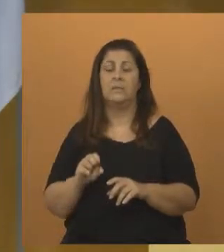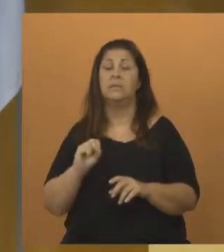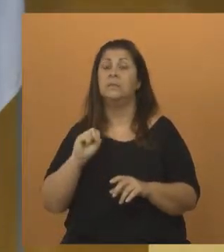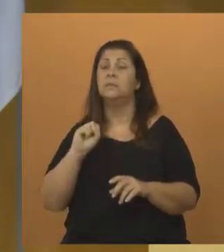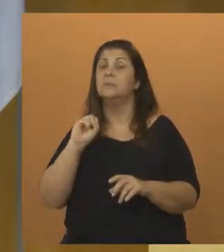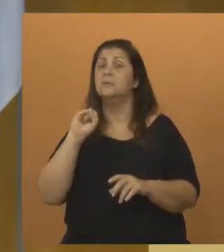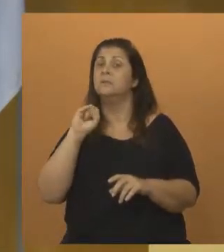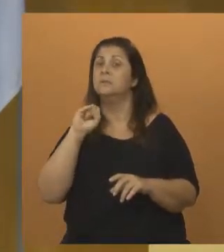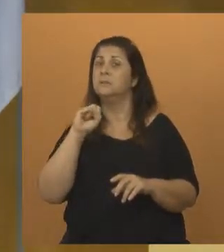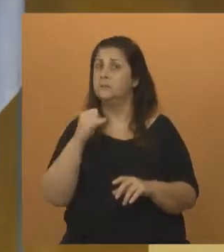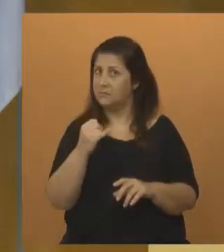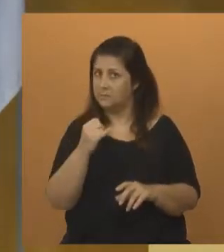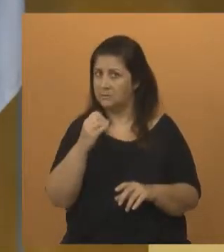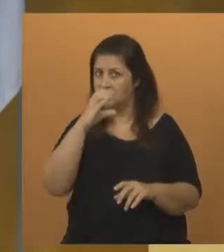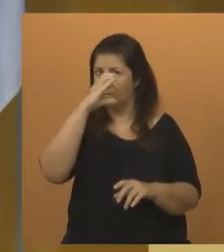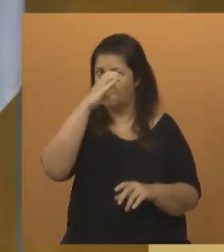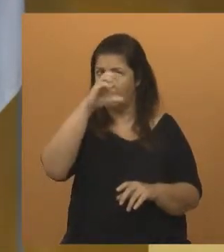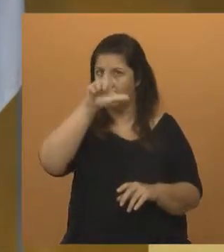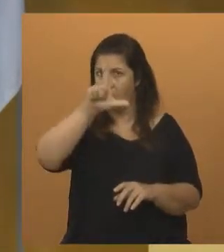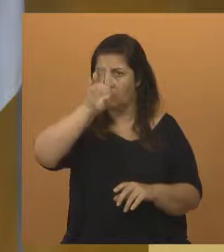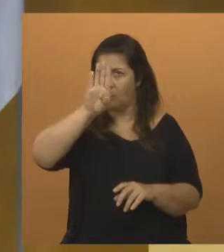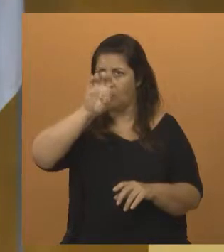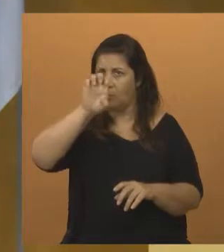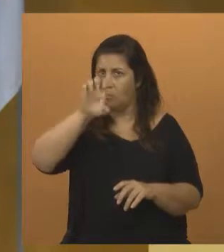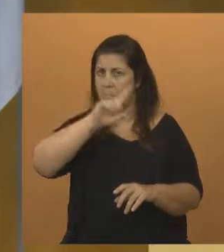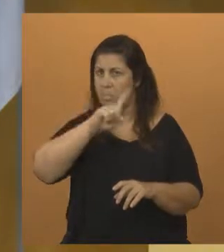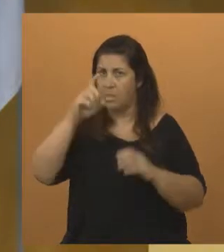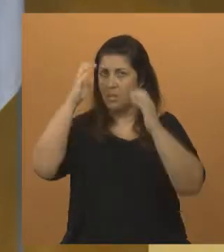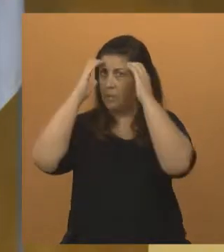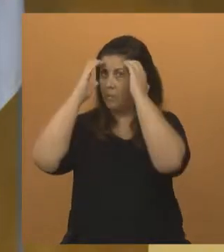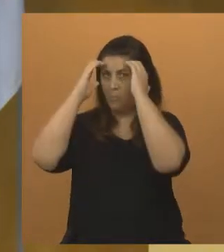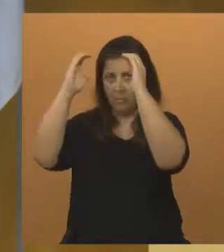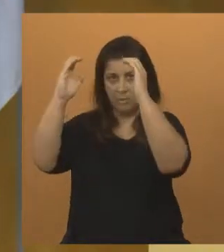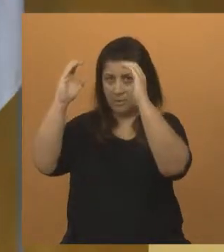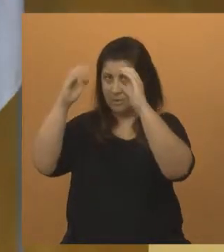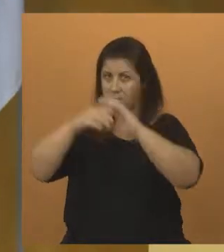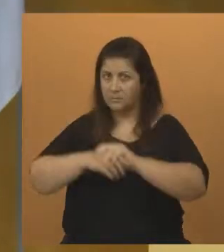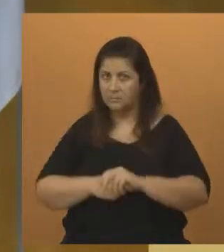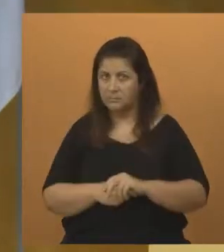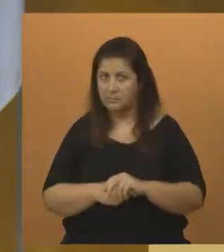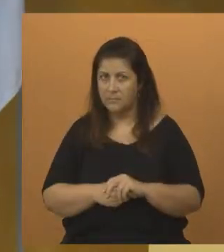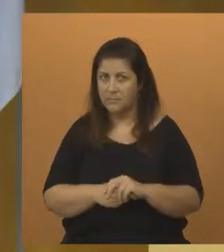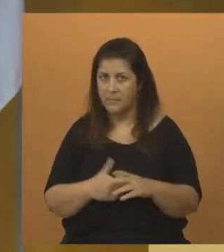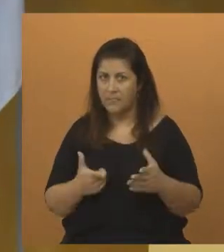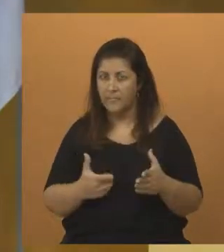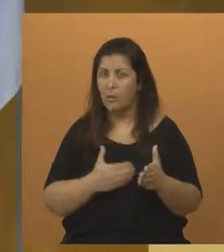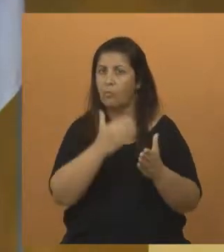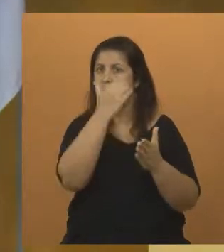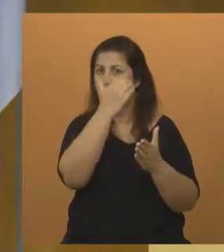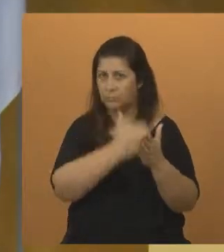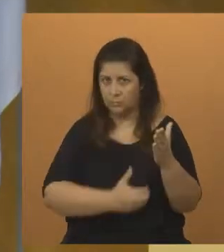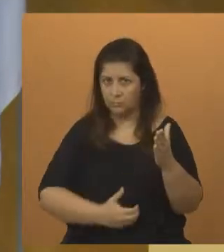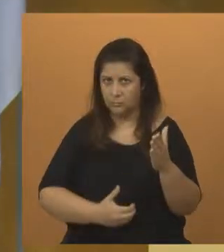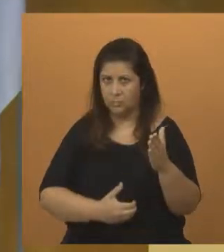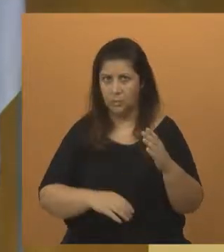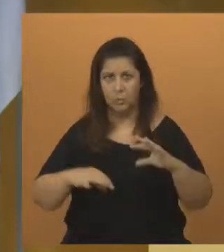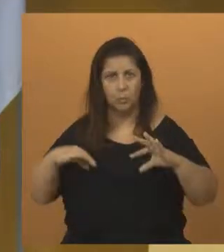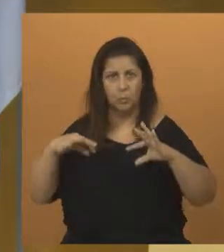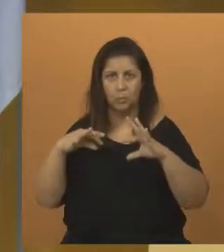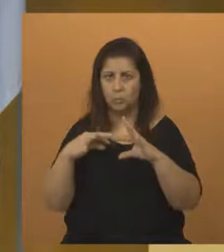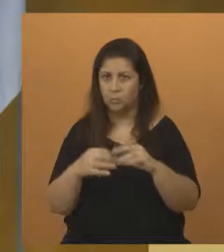que o clube não estiver cumprindo com as suas obrigações, esse desconto, toda a anistia que foi